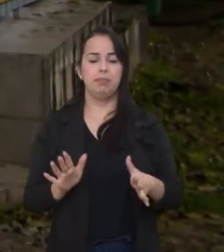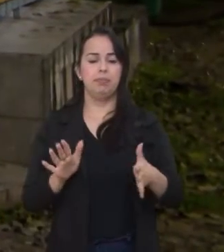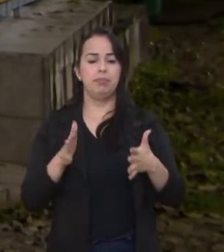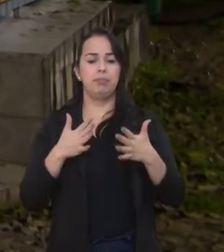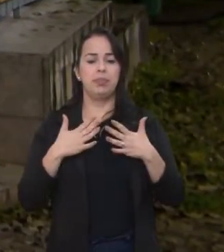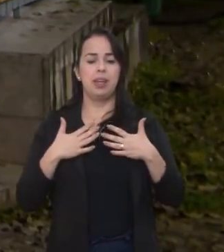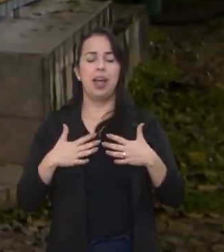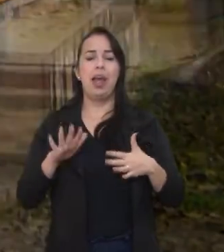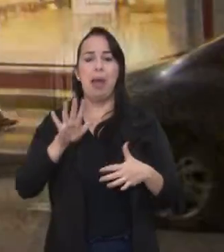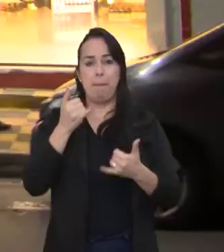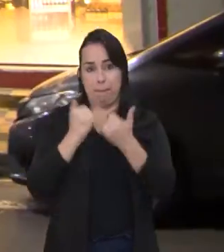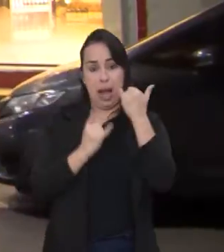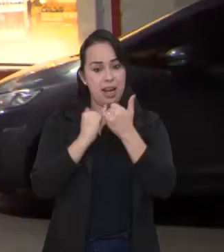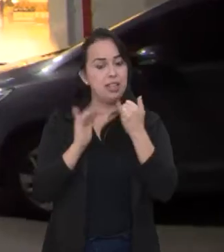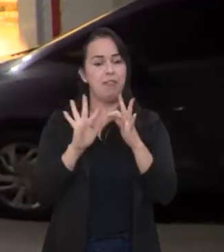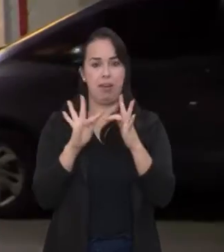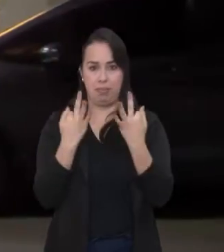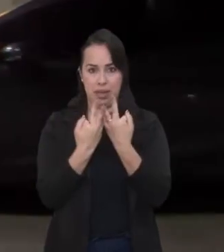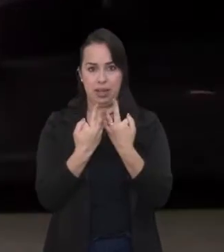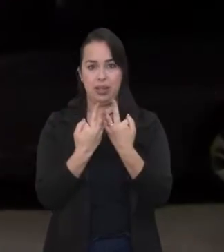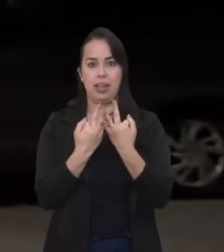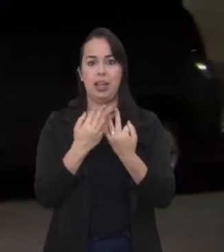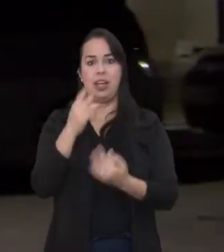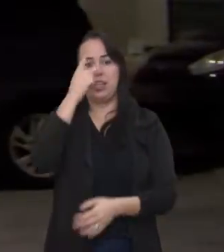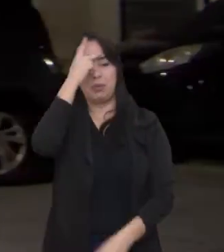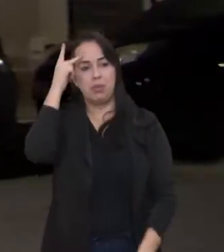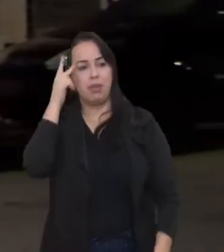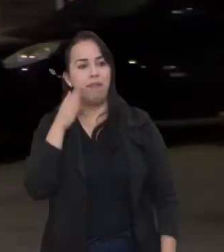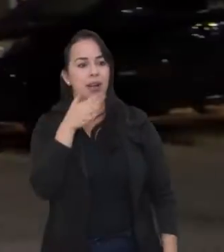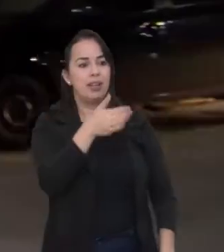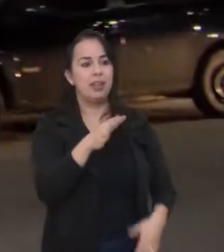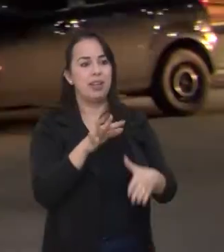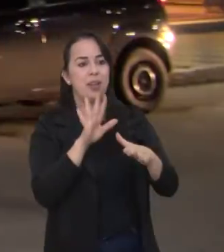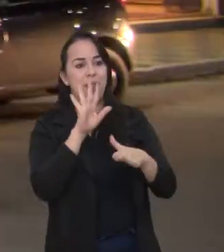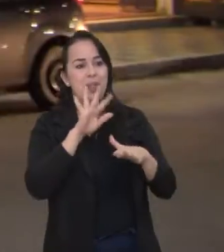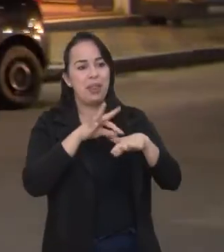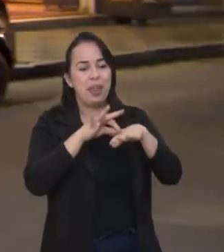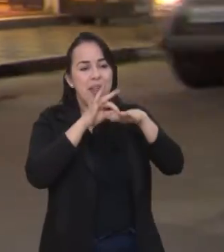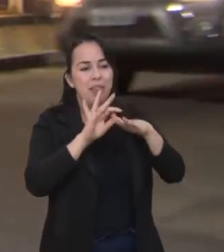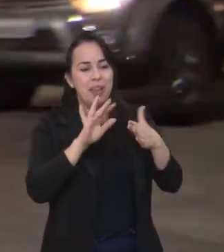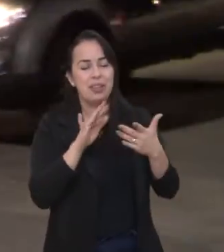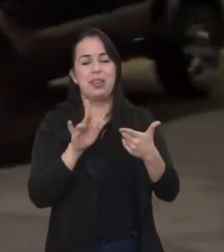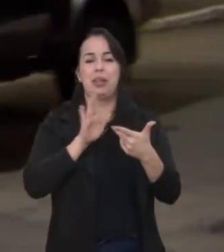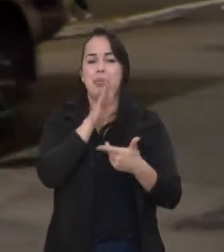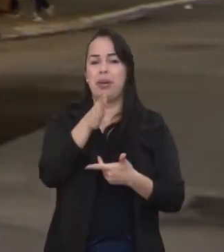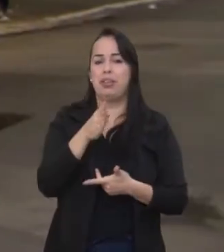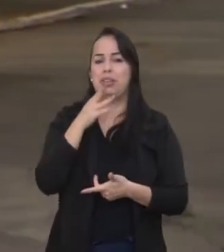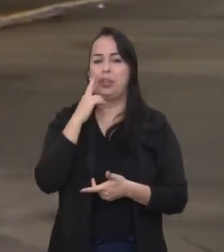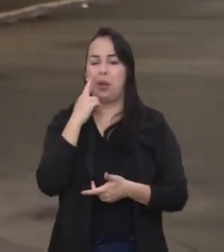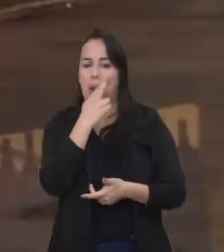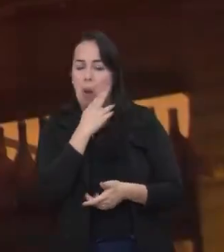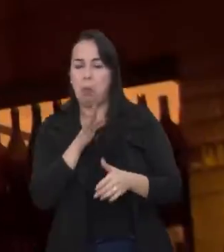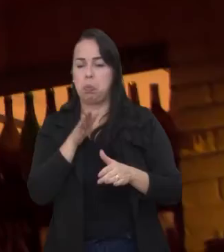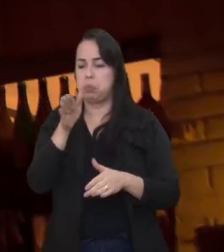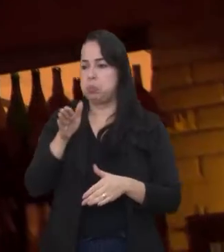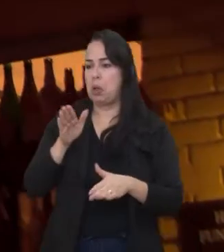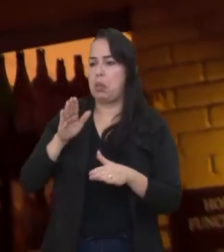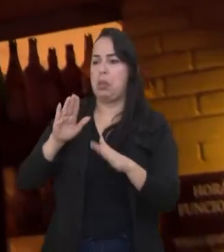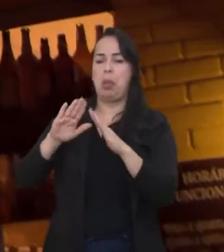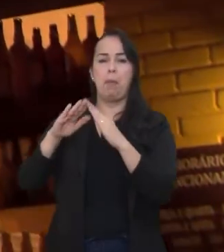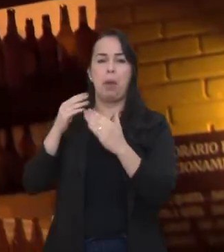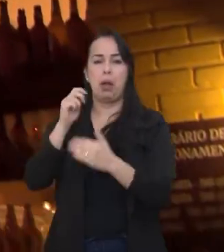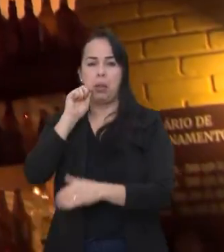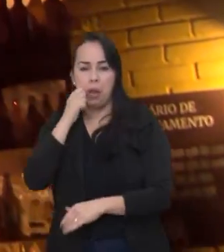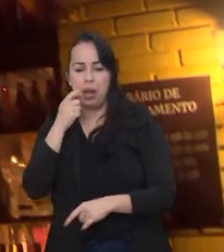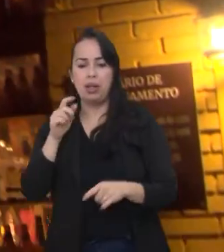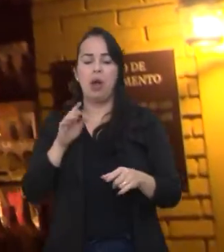de novo, uma grande família. A pessoa vem, vai no açougue, depois ela vai na quitanda, depois ela vai na padaria, depois ela passa aqui, toma uma cervejinha, ou ela vai